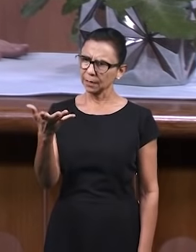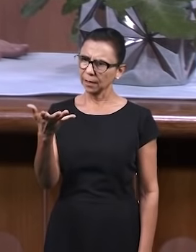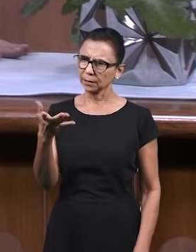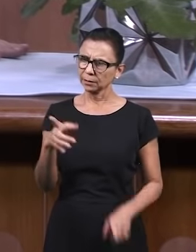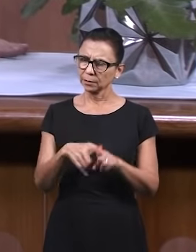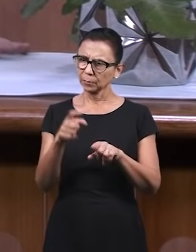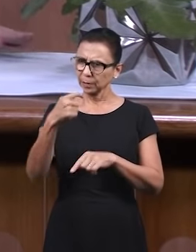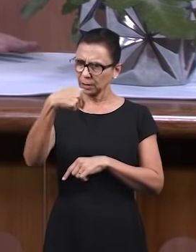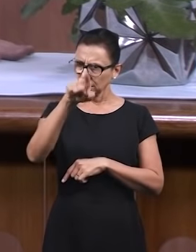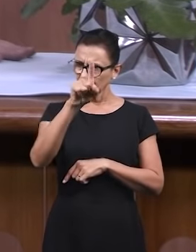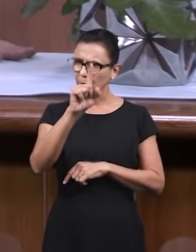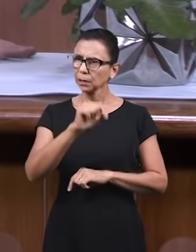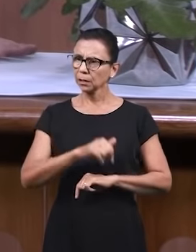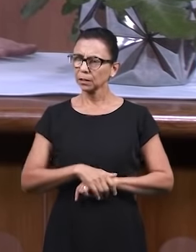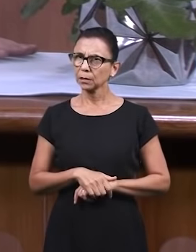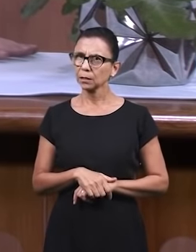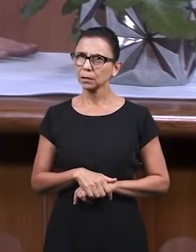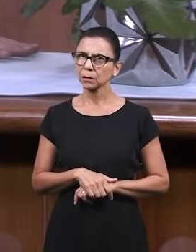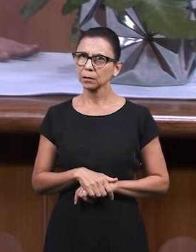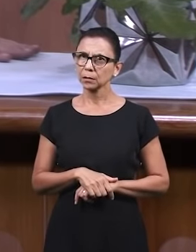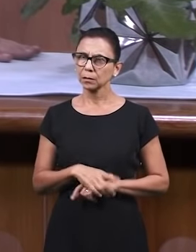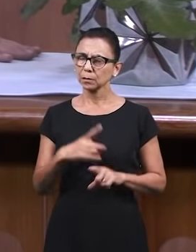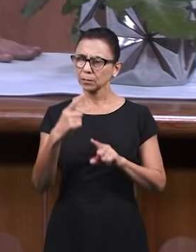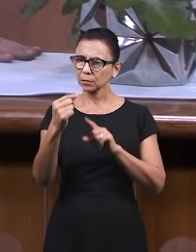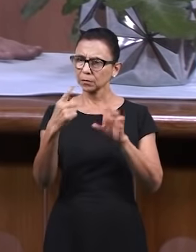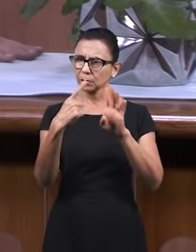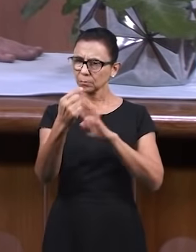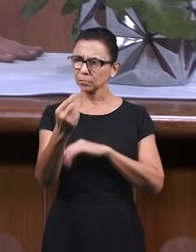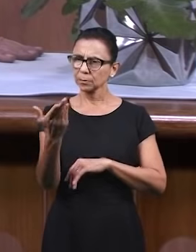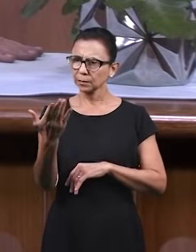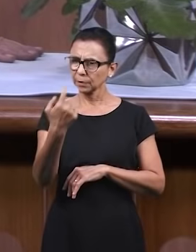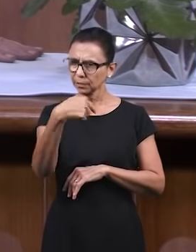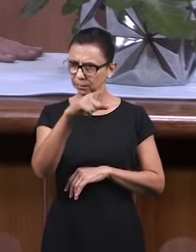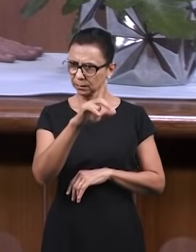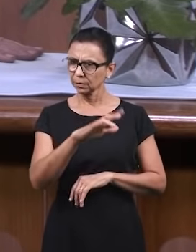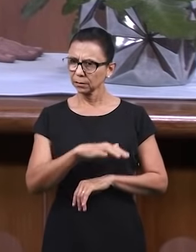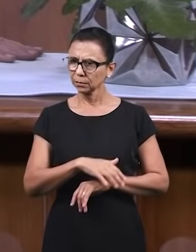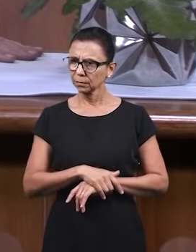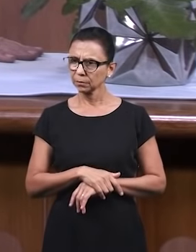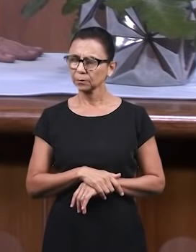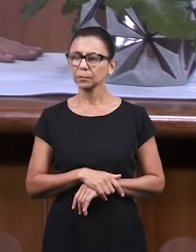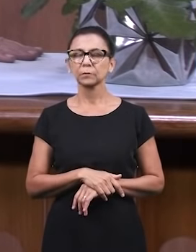também retirar-vos? Querei vós retirar?